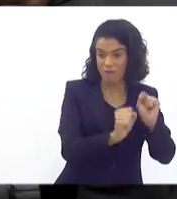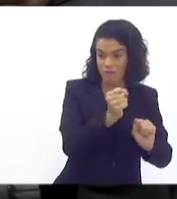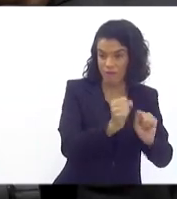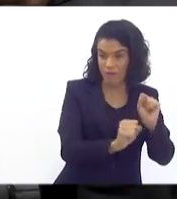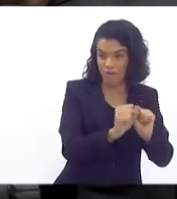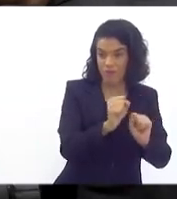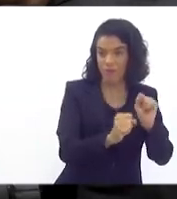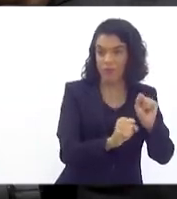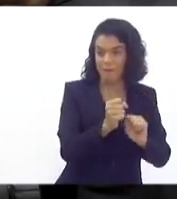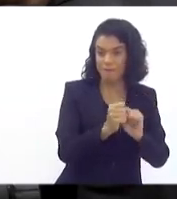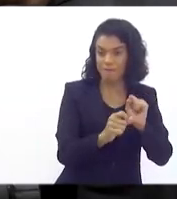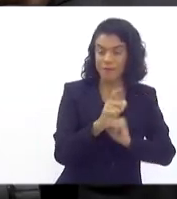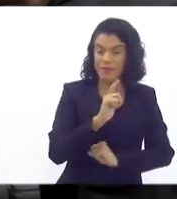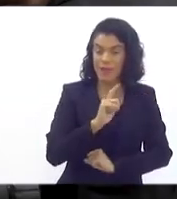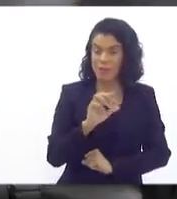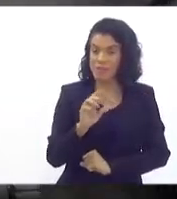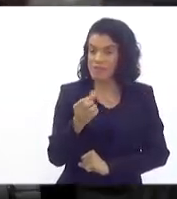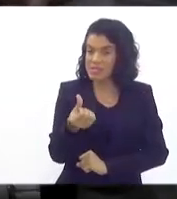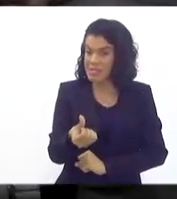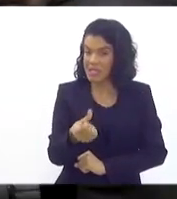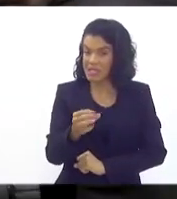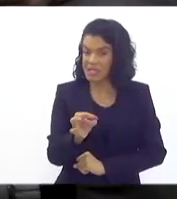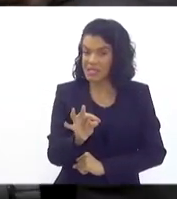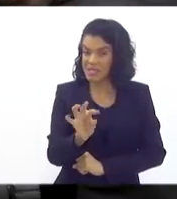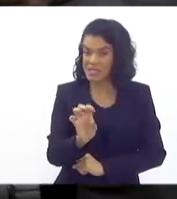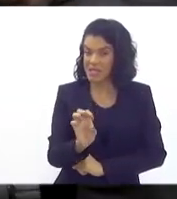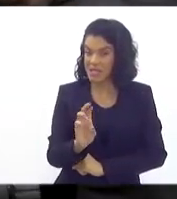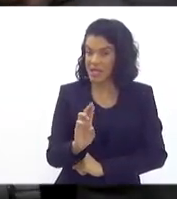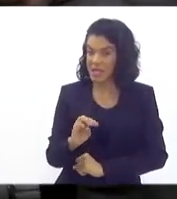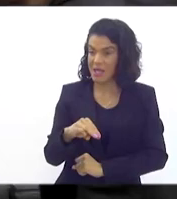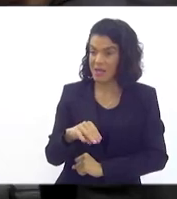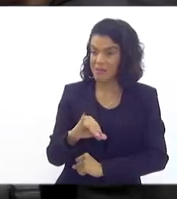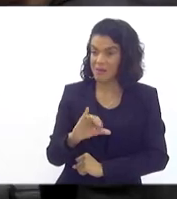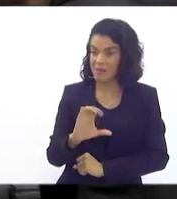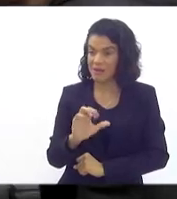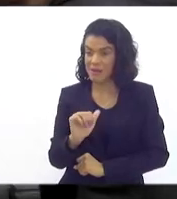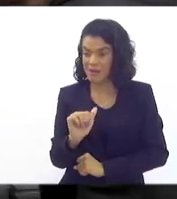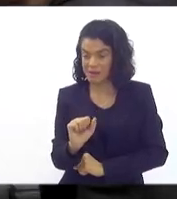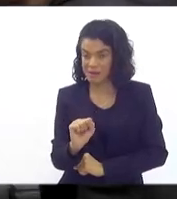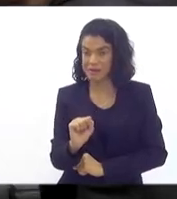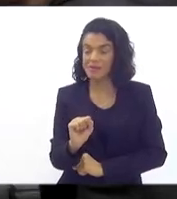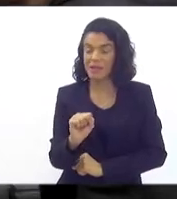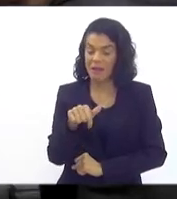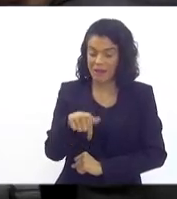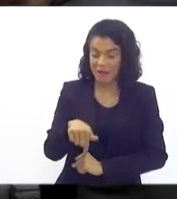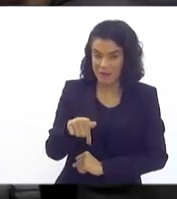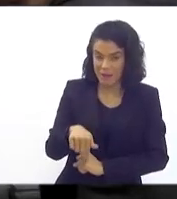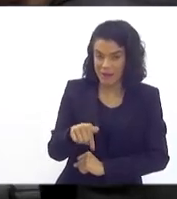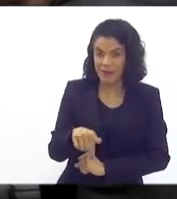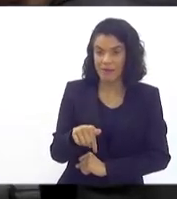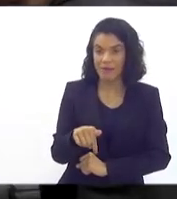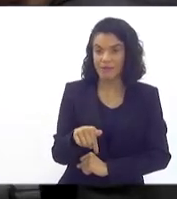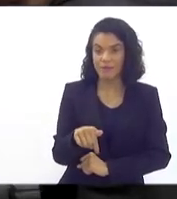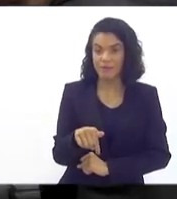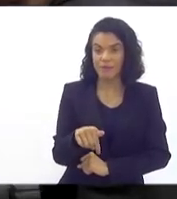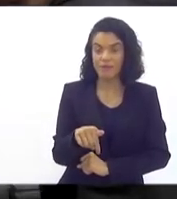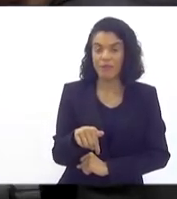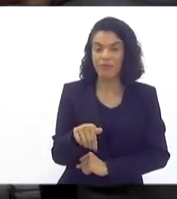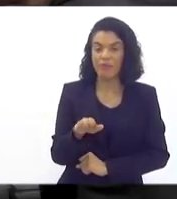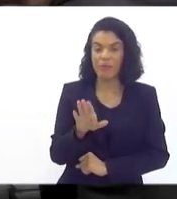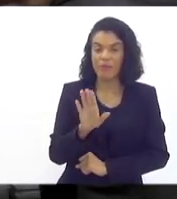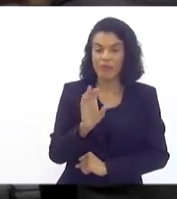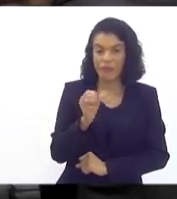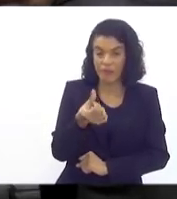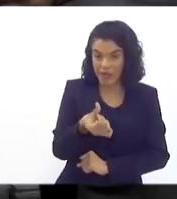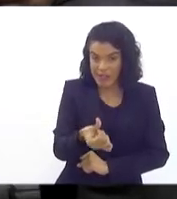as térmicas nós temos seis técnicas aqui as térmicas que demandam um volume muito maior mas só só nós